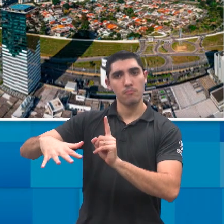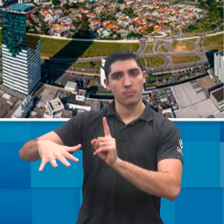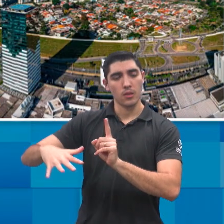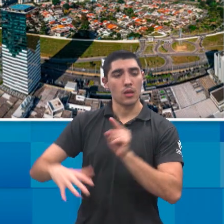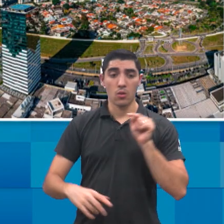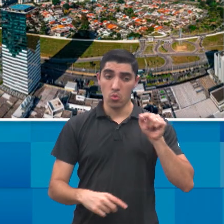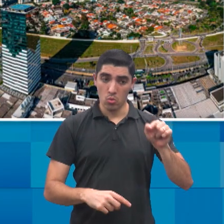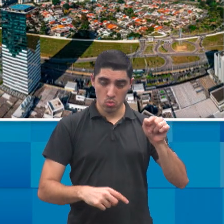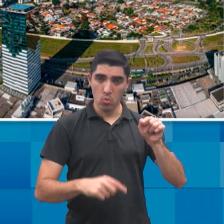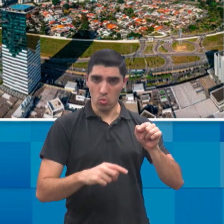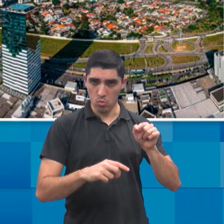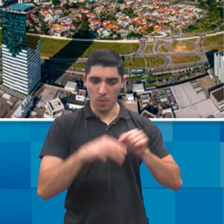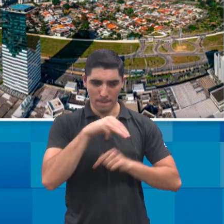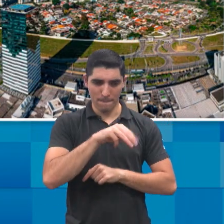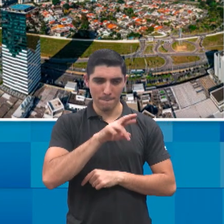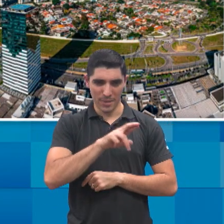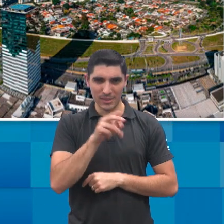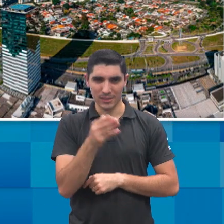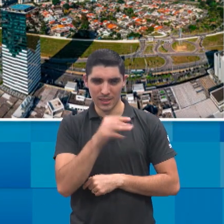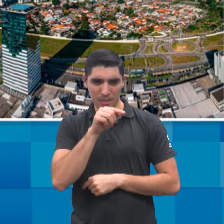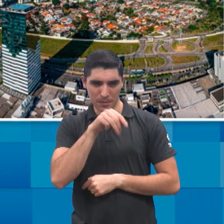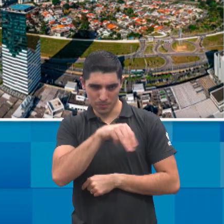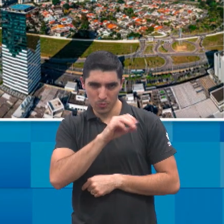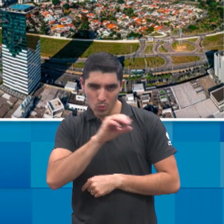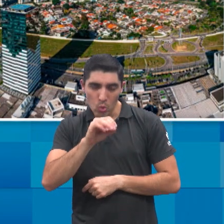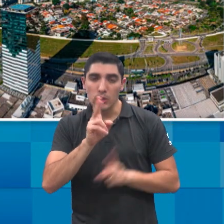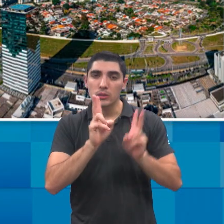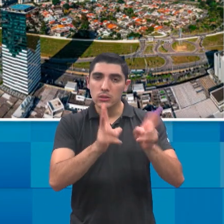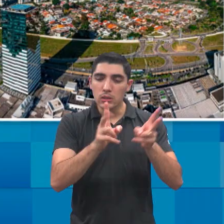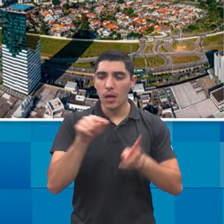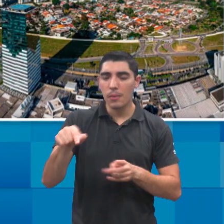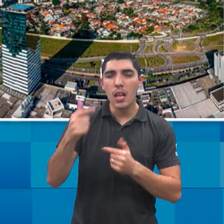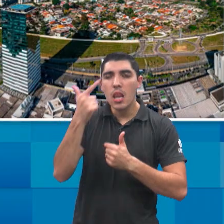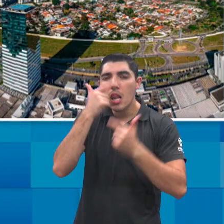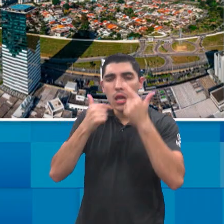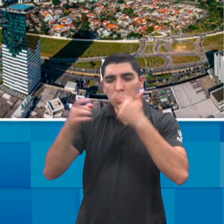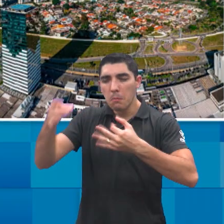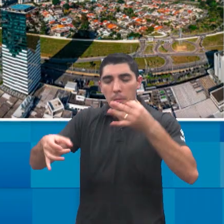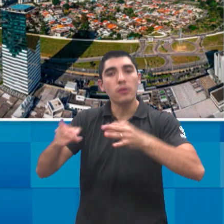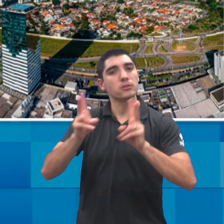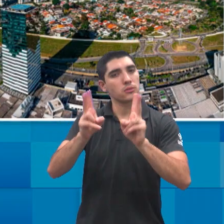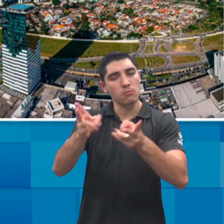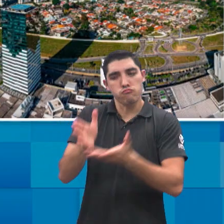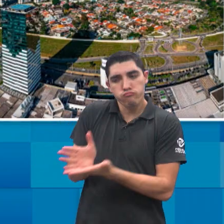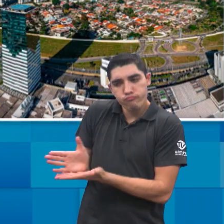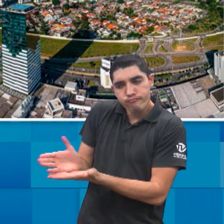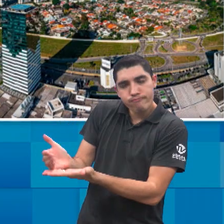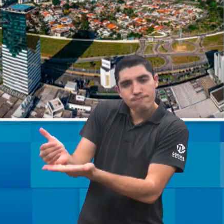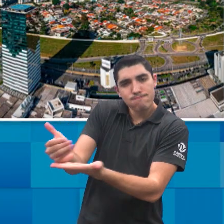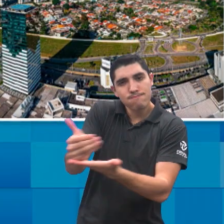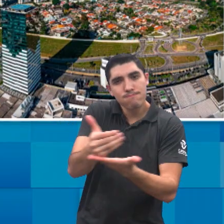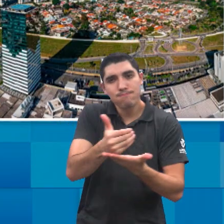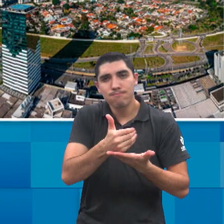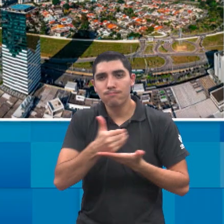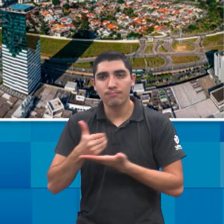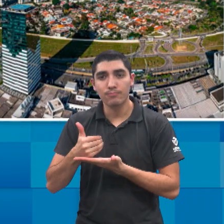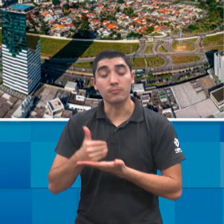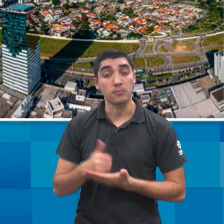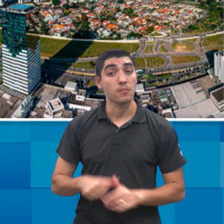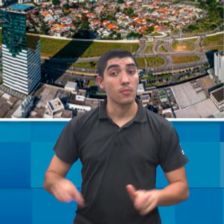reciclagem dos resíduos coletados nesse dia, nessas atividades, e cerca